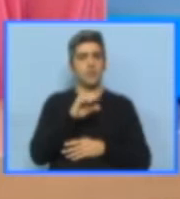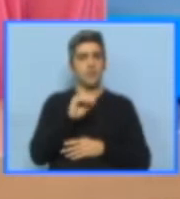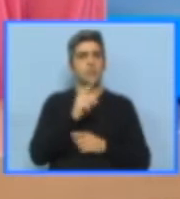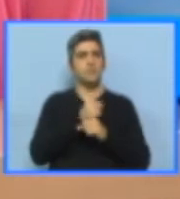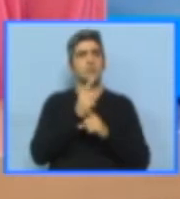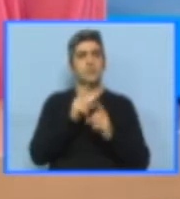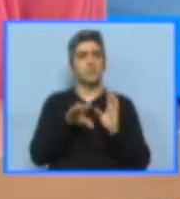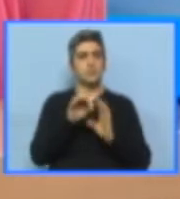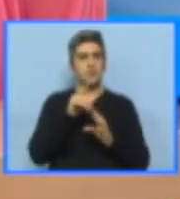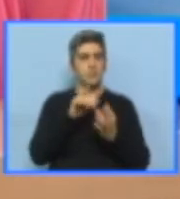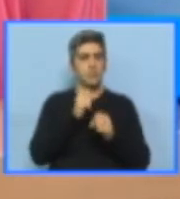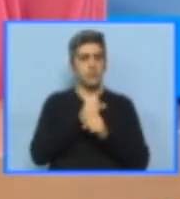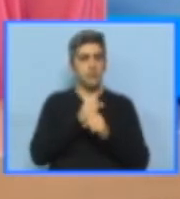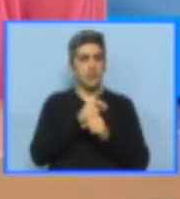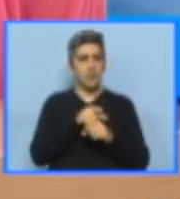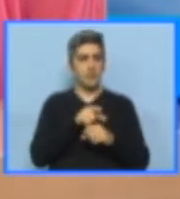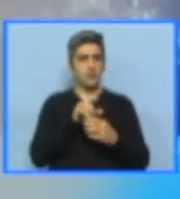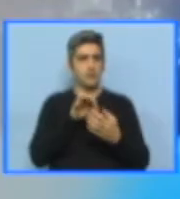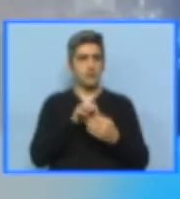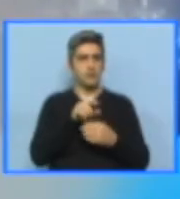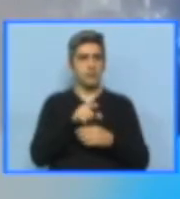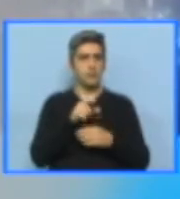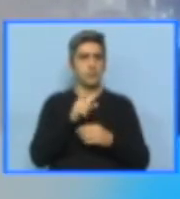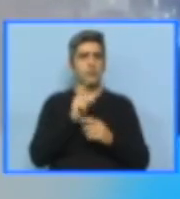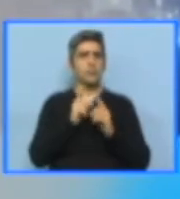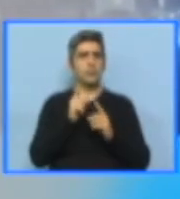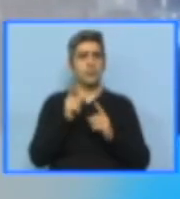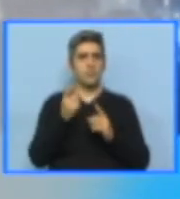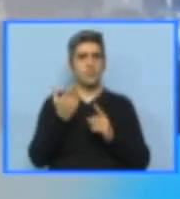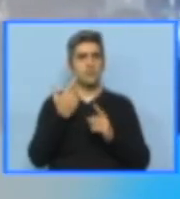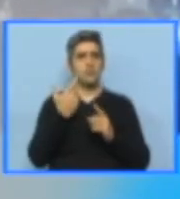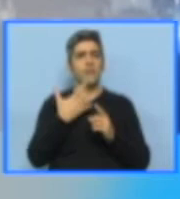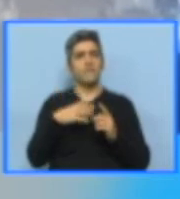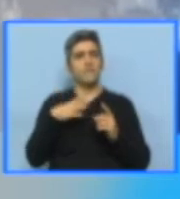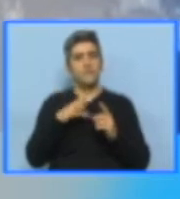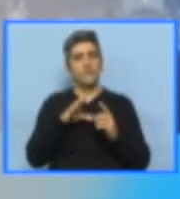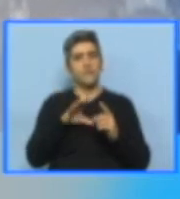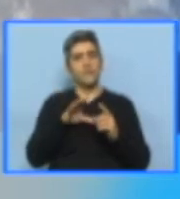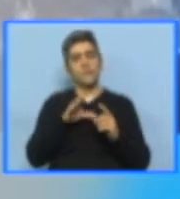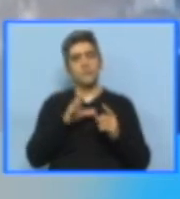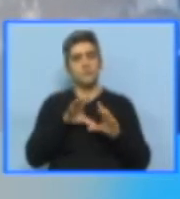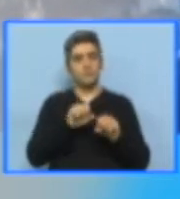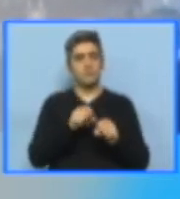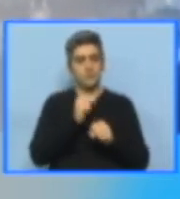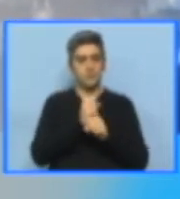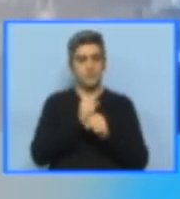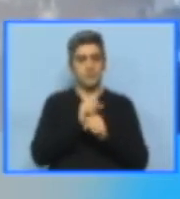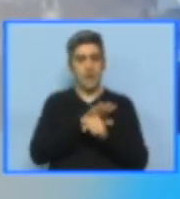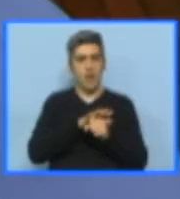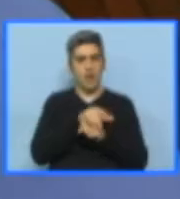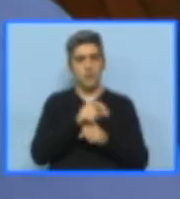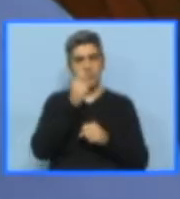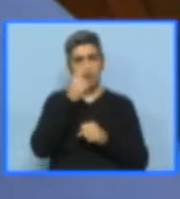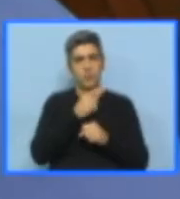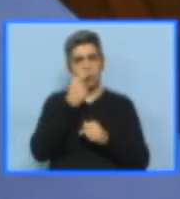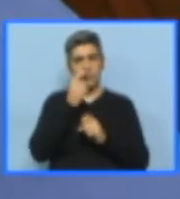Porquê um trabalho como este? O que é que vos despertou a atenção para agarrarem na